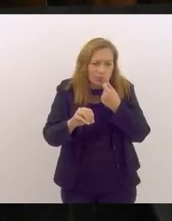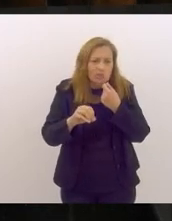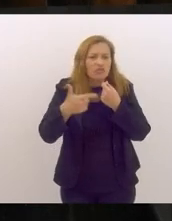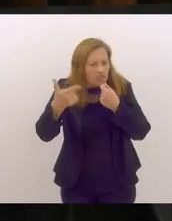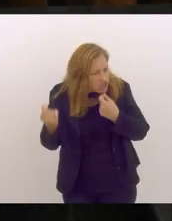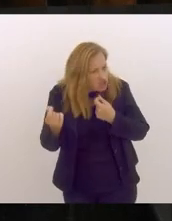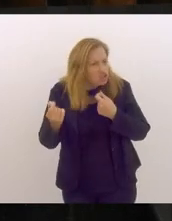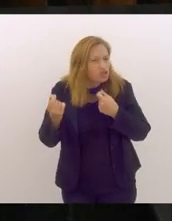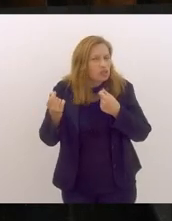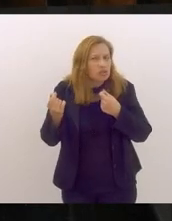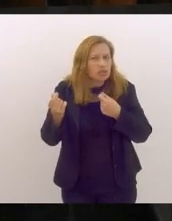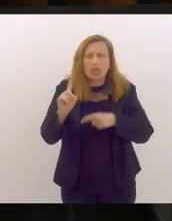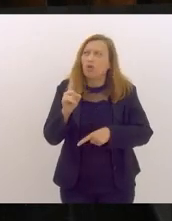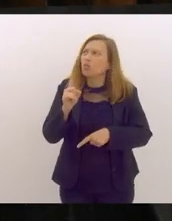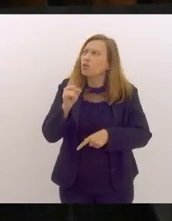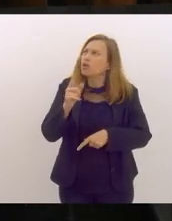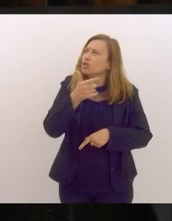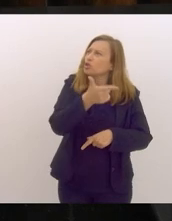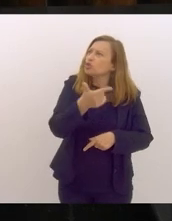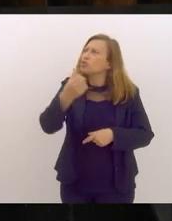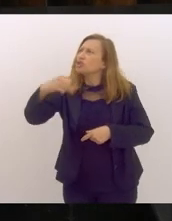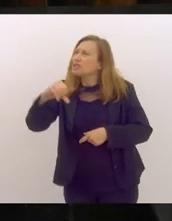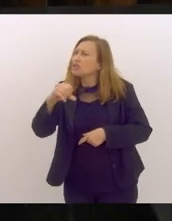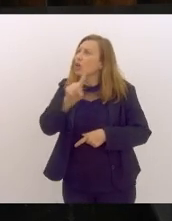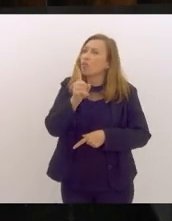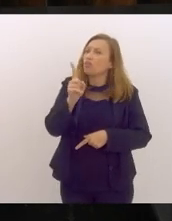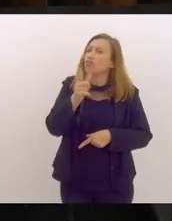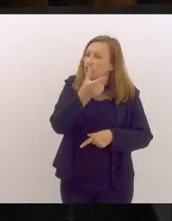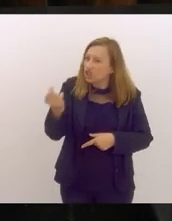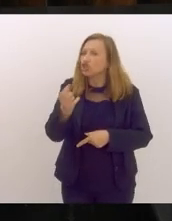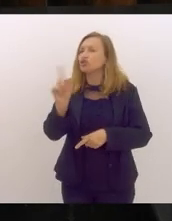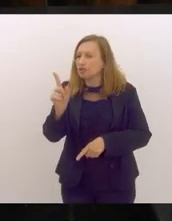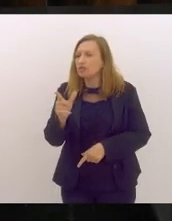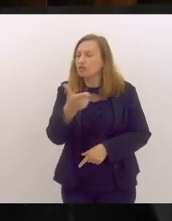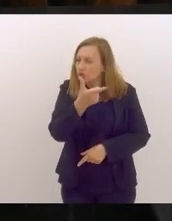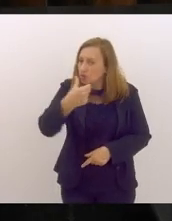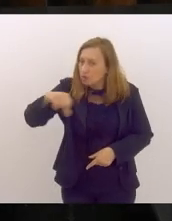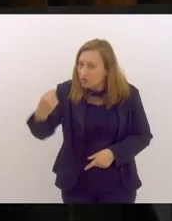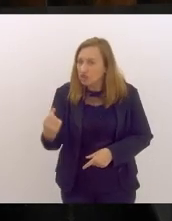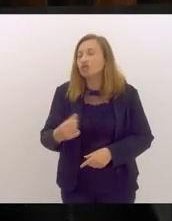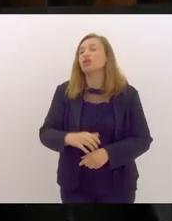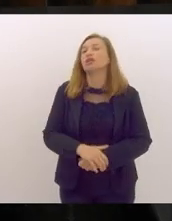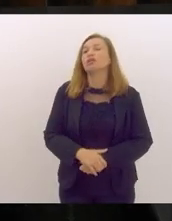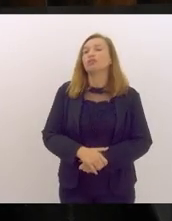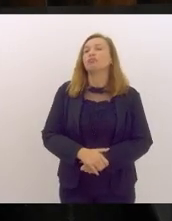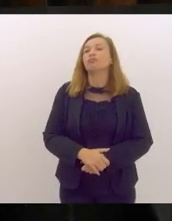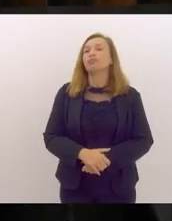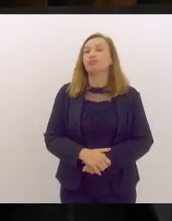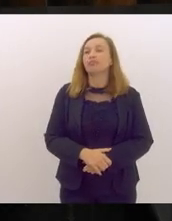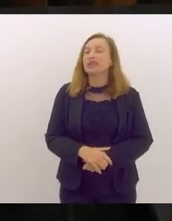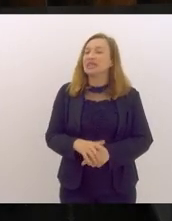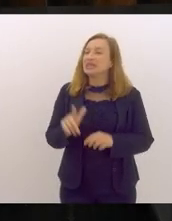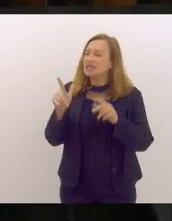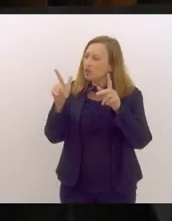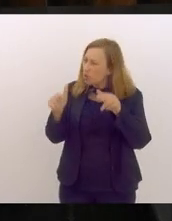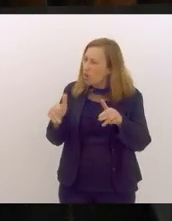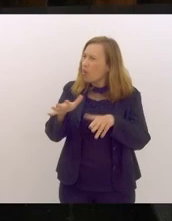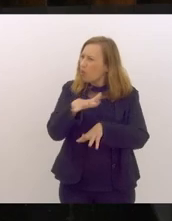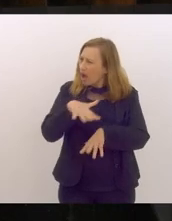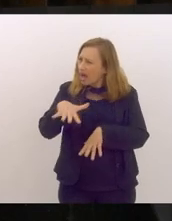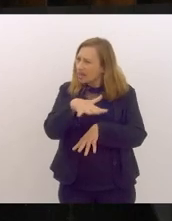2020, não, 2020, não foi 19, não, foi 20, 2020, é aquele mesmo